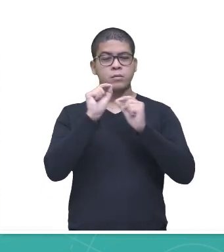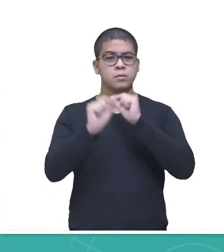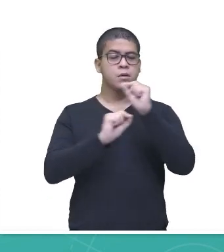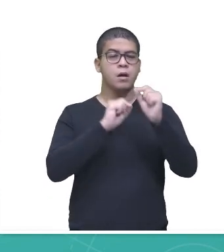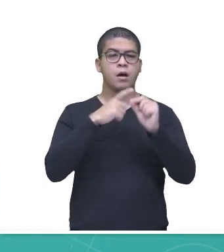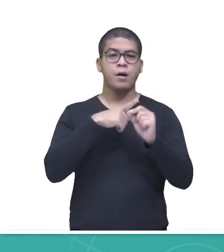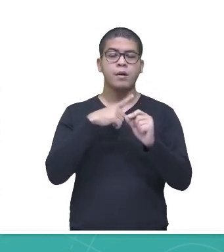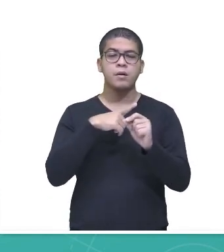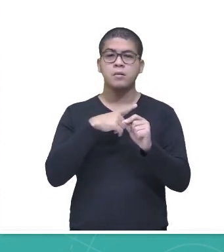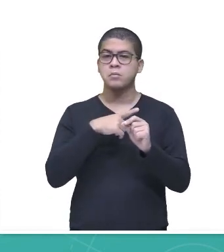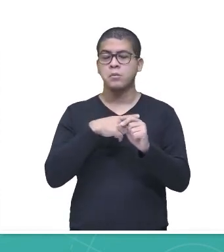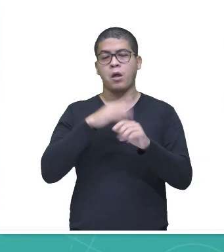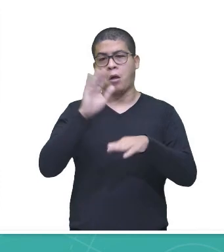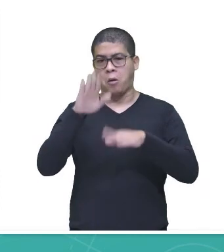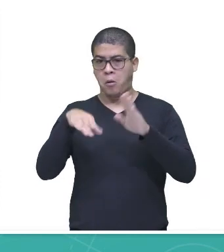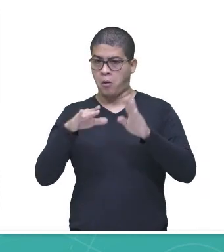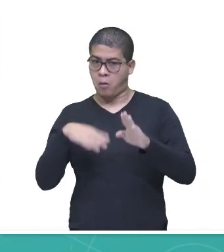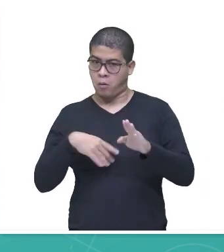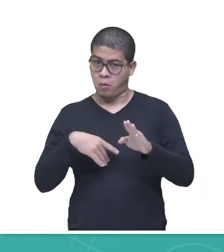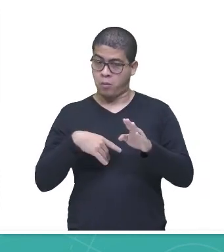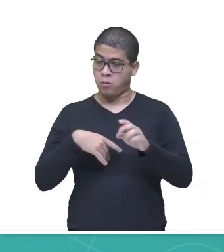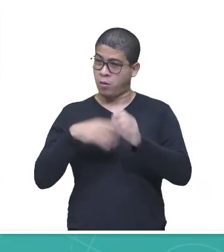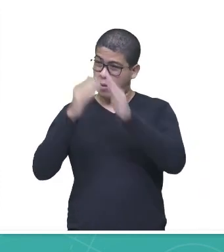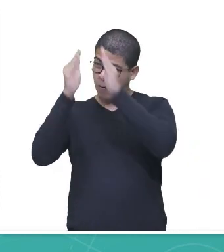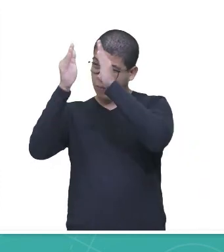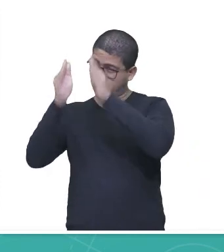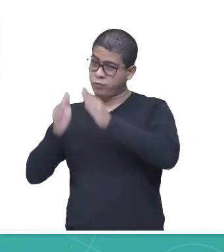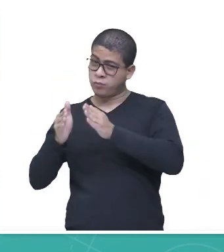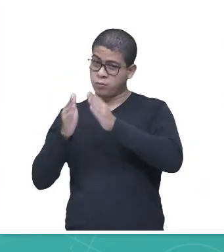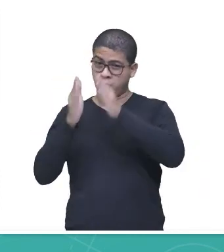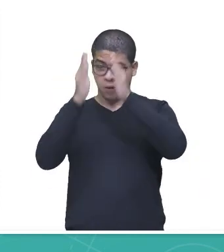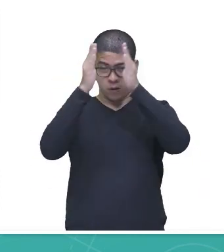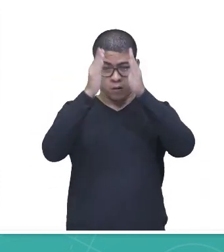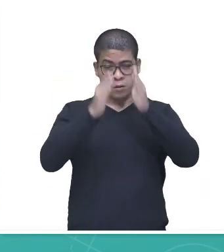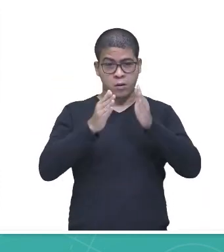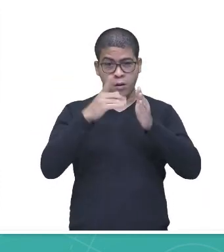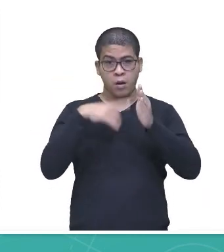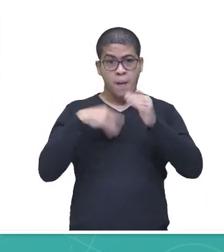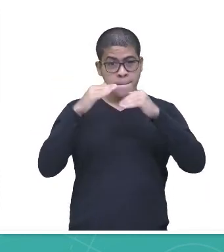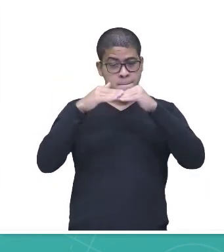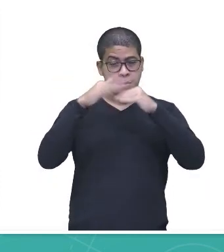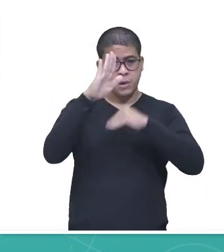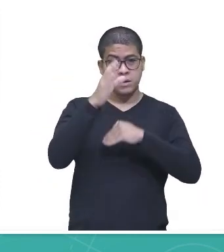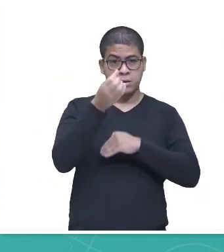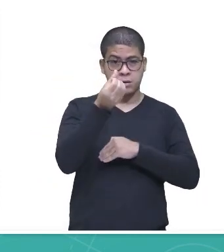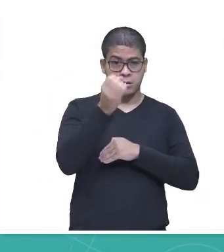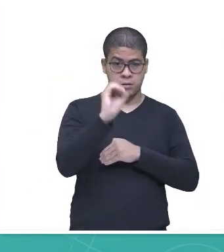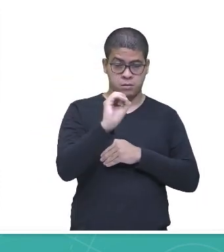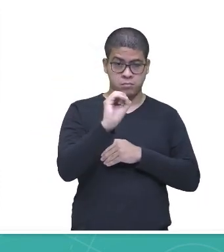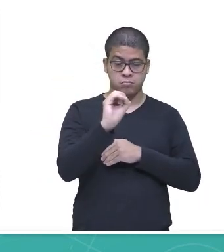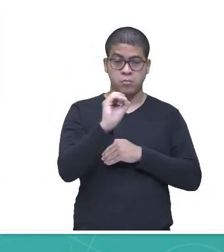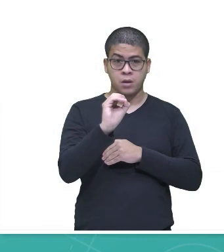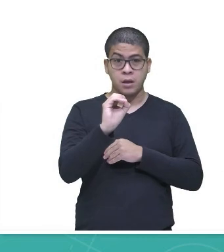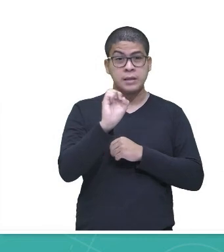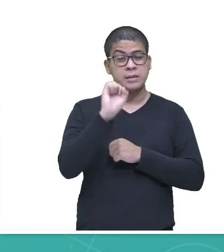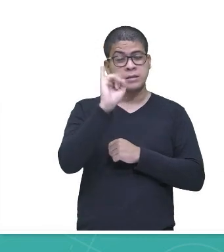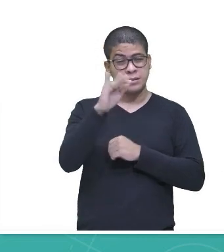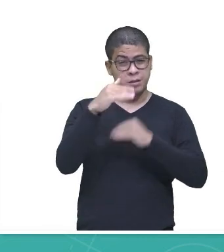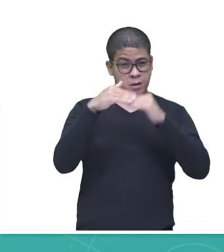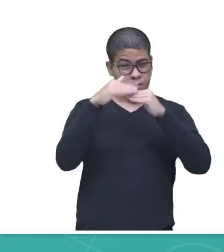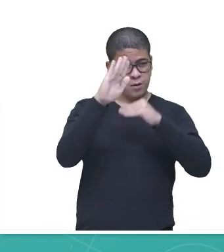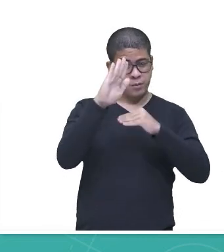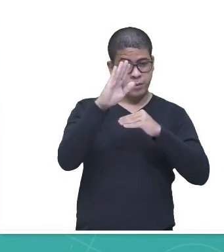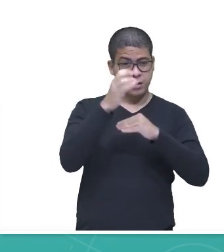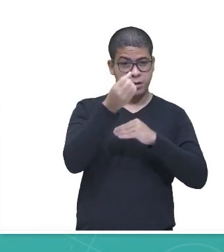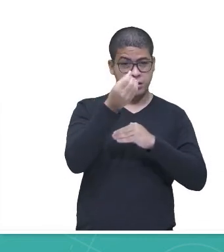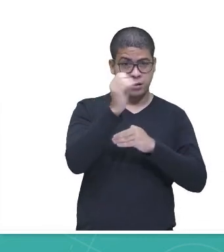que nem a coluna dos segundos e nem a coluna dos minutos passou de 60. Se tivesse passado, a